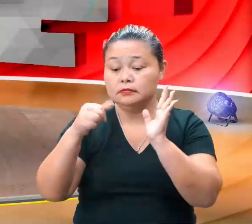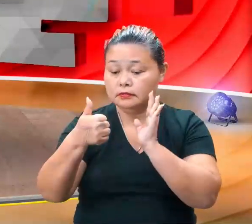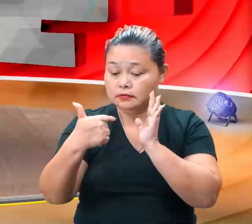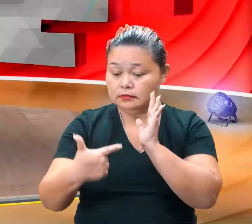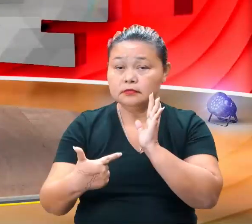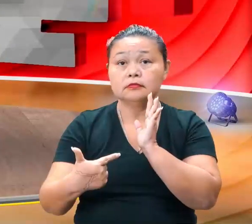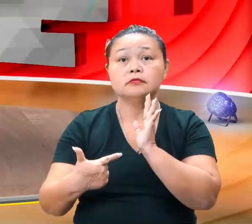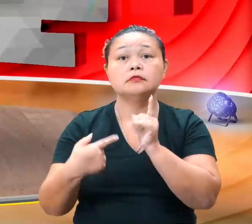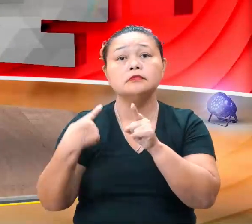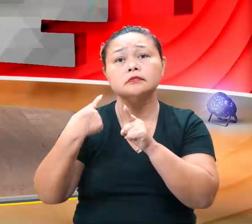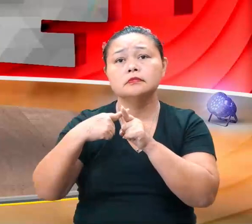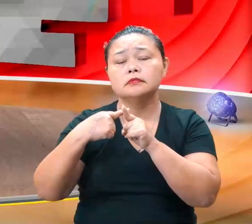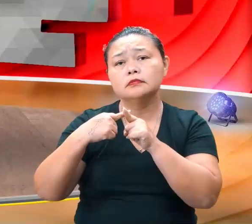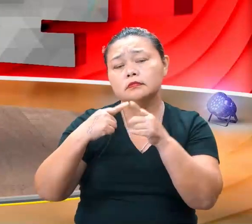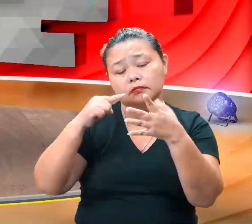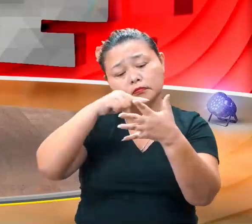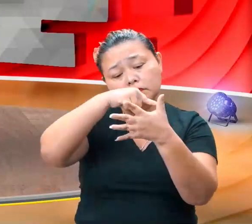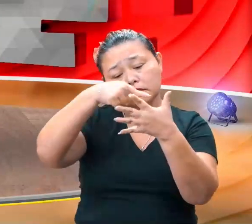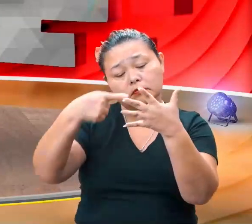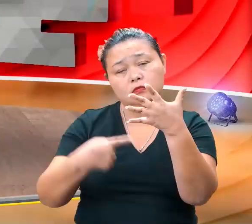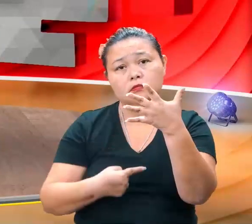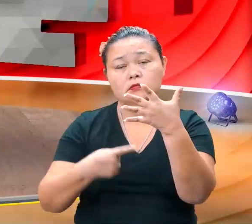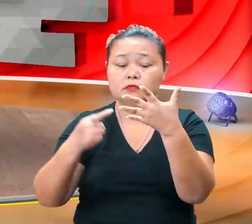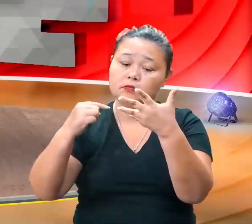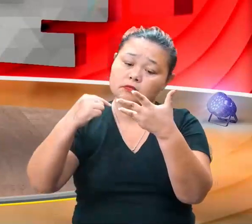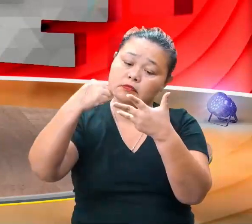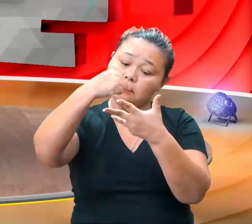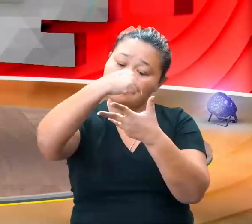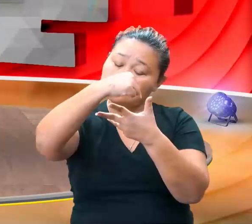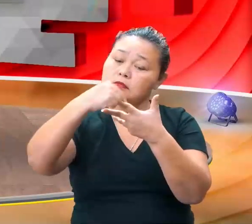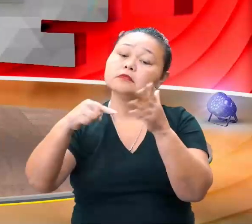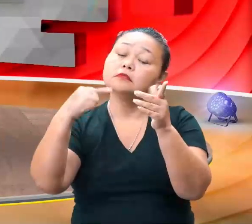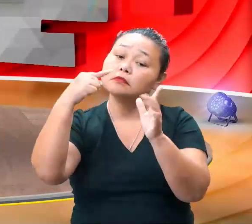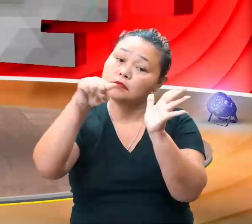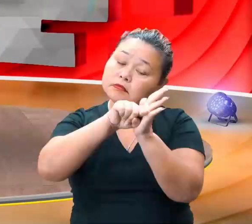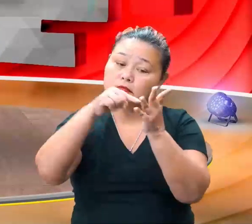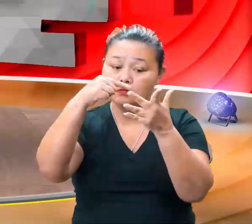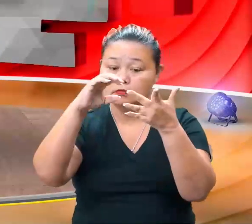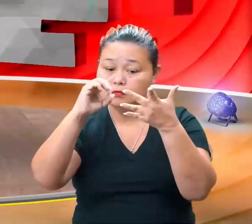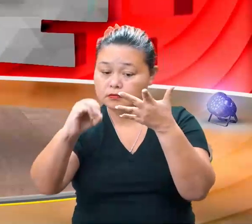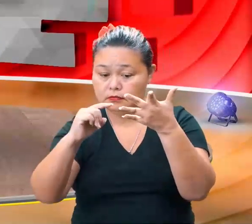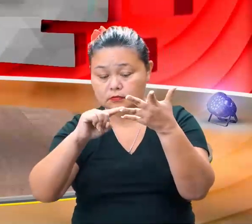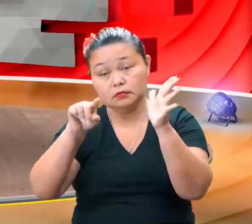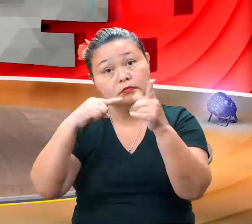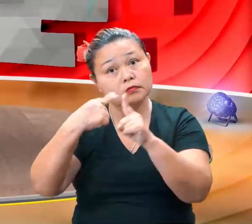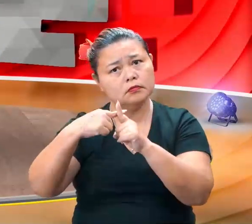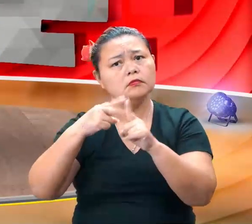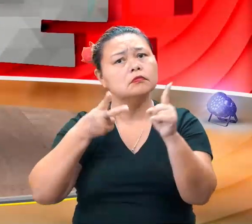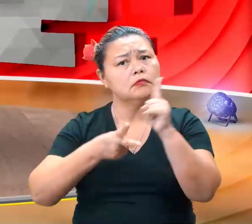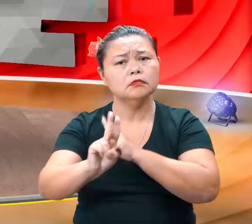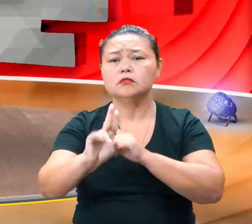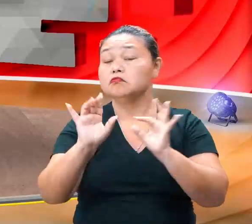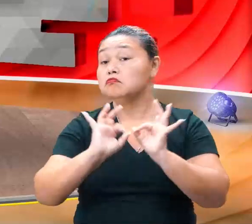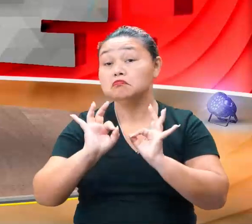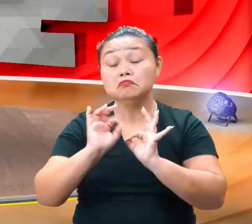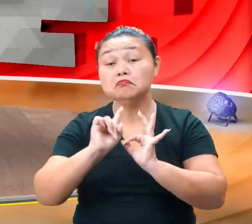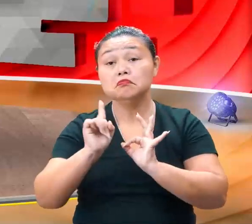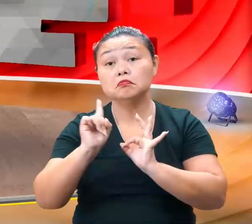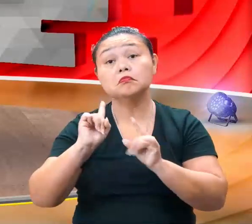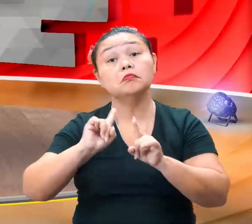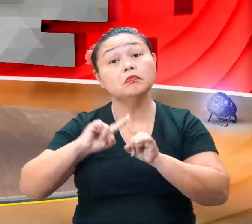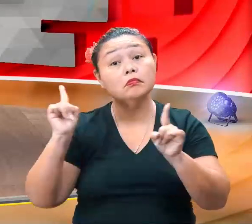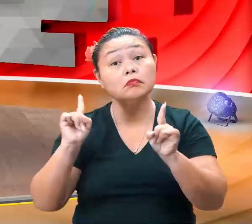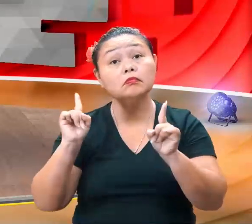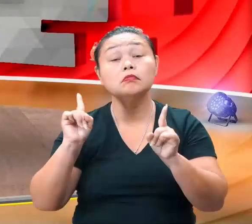2. Geralmente são 5 valores, 2 negativos, o 0 e 2 positivos. Professor, tem que ser sempre esses? Não. mas esses são os